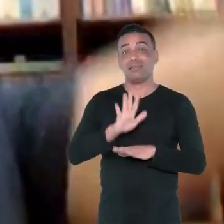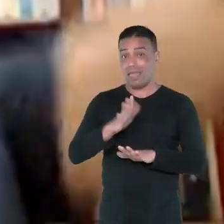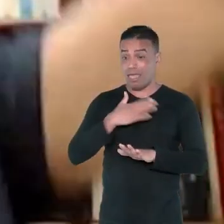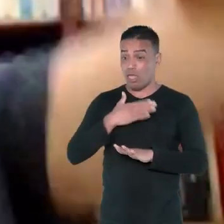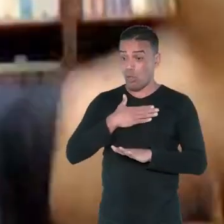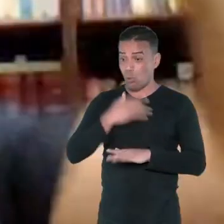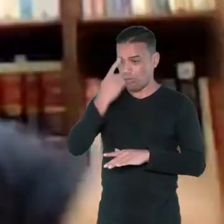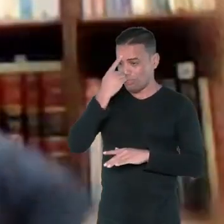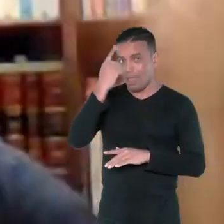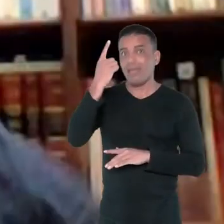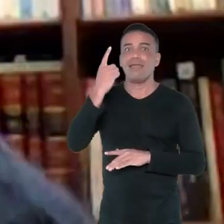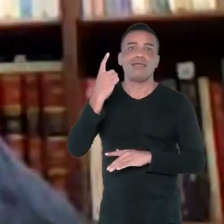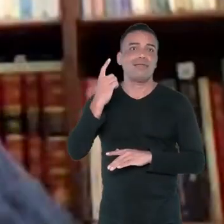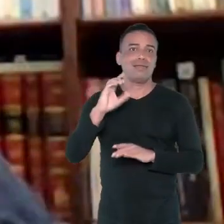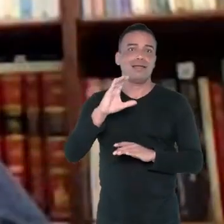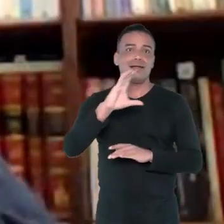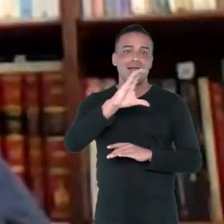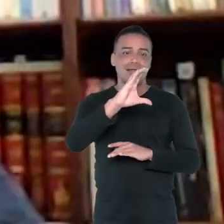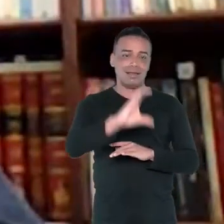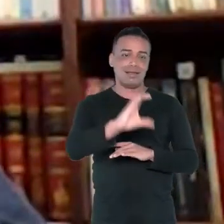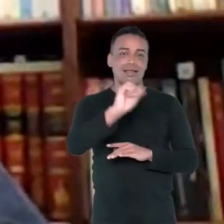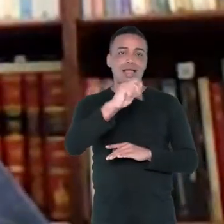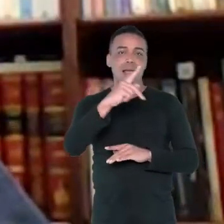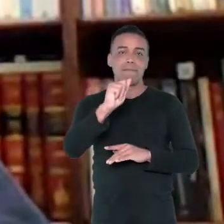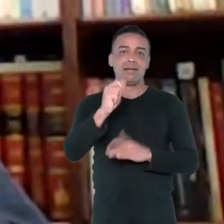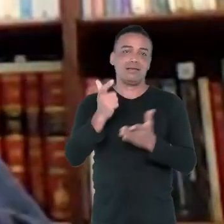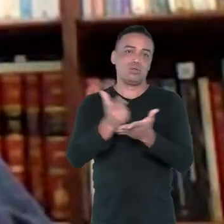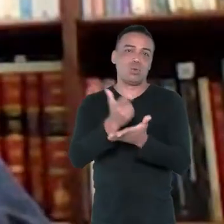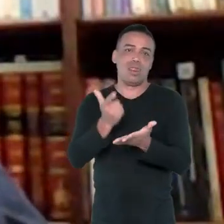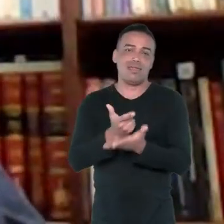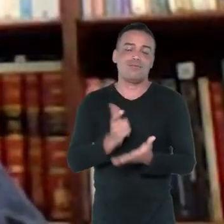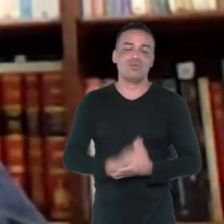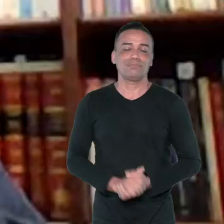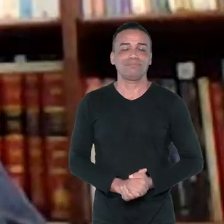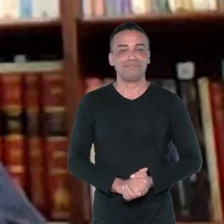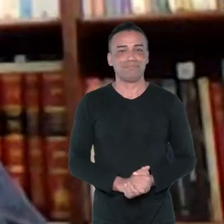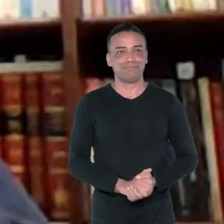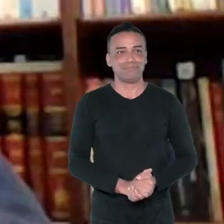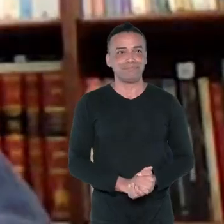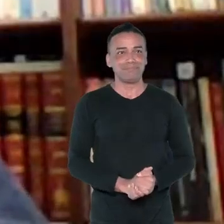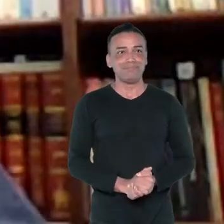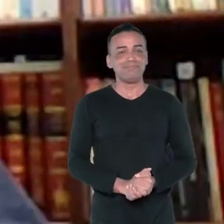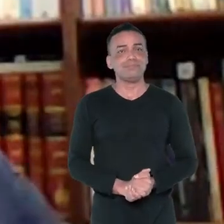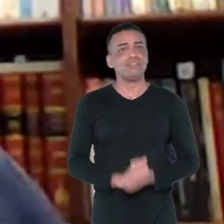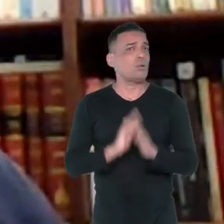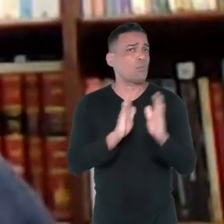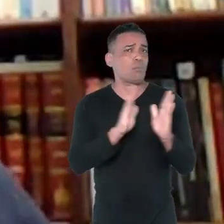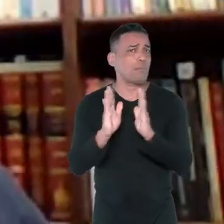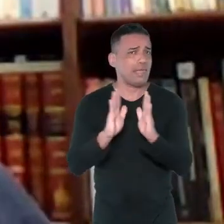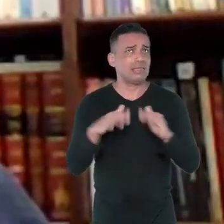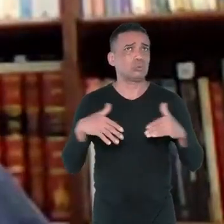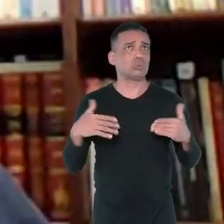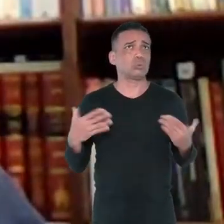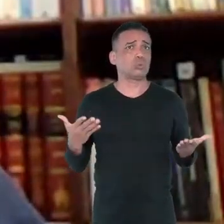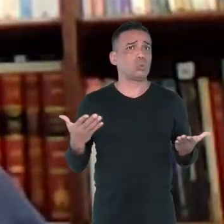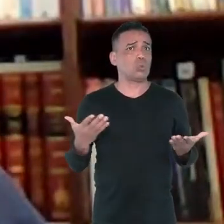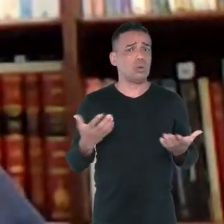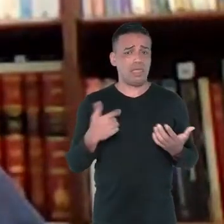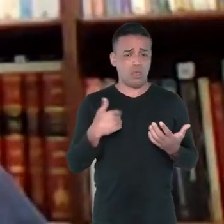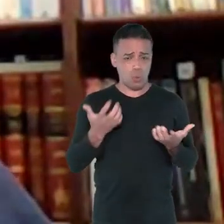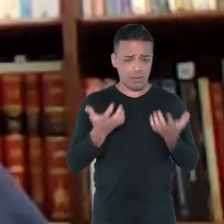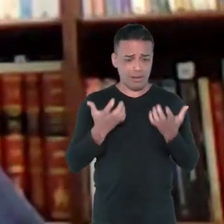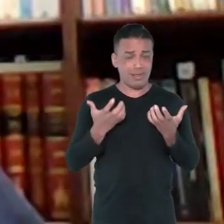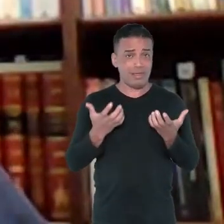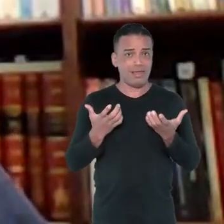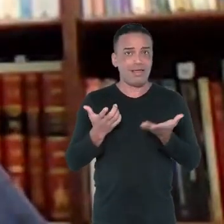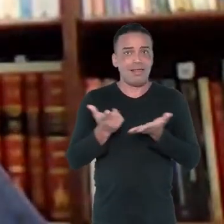ideia, assim, de capa, né? Em momento nenhum, eu queria